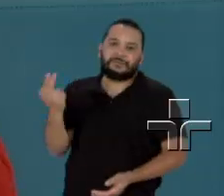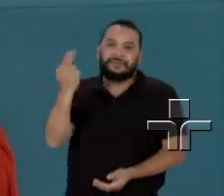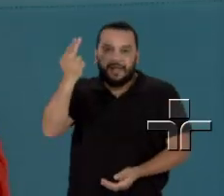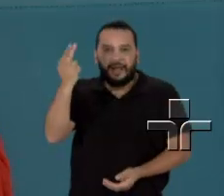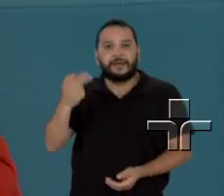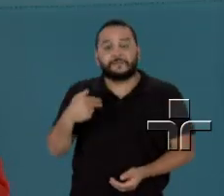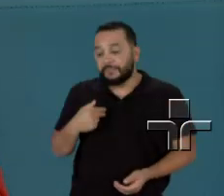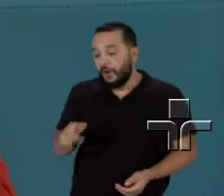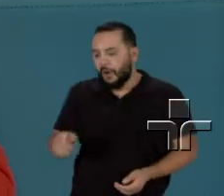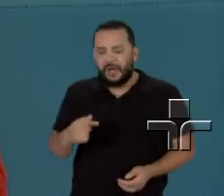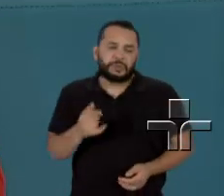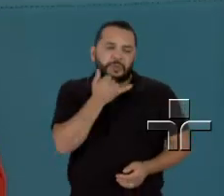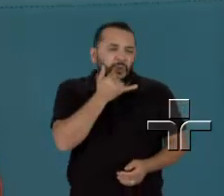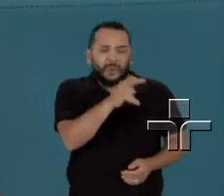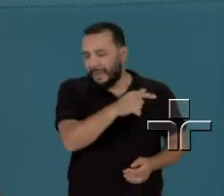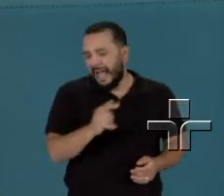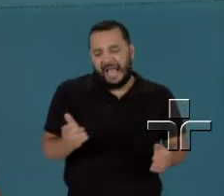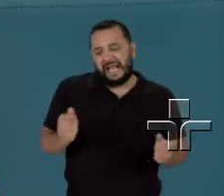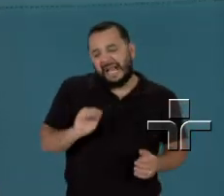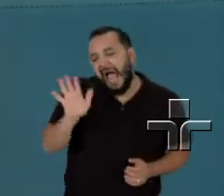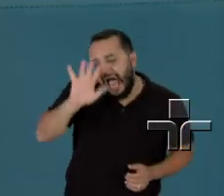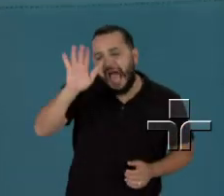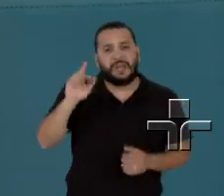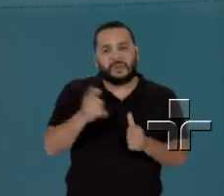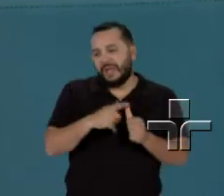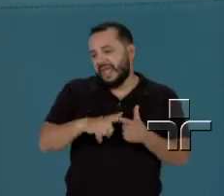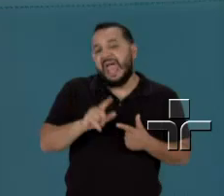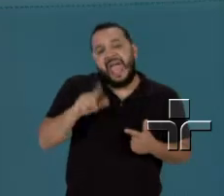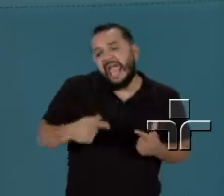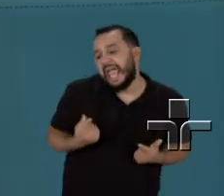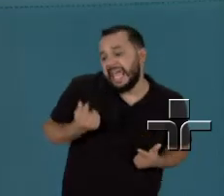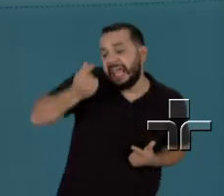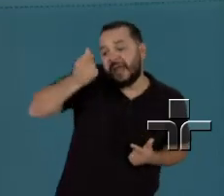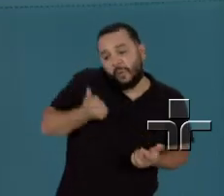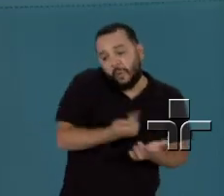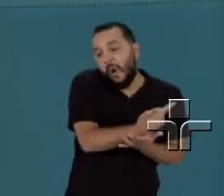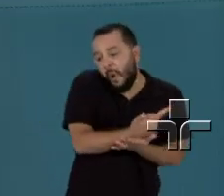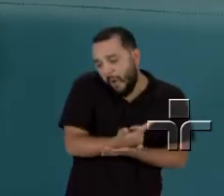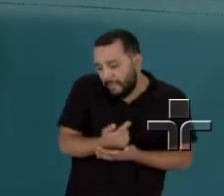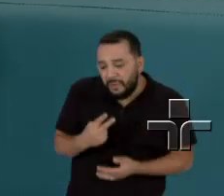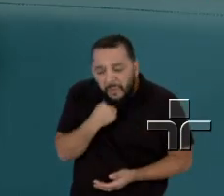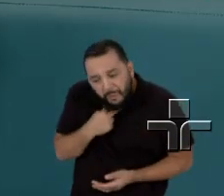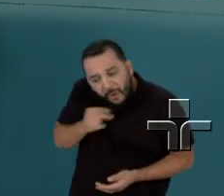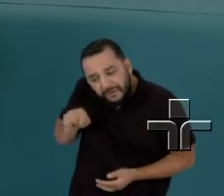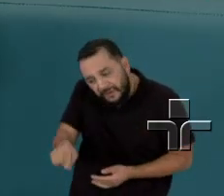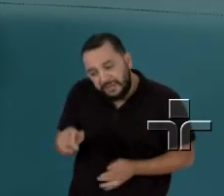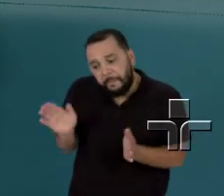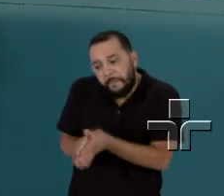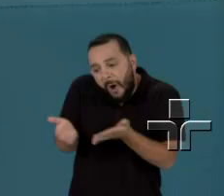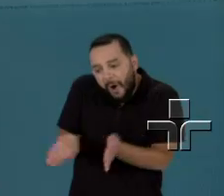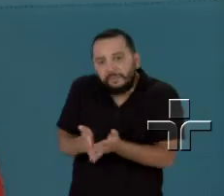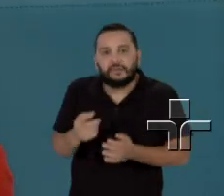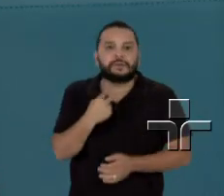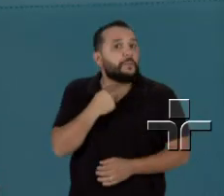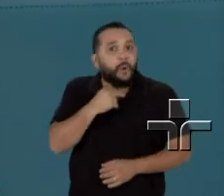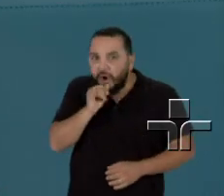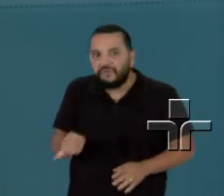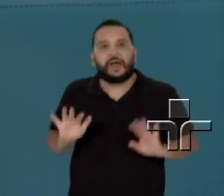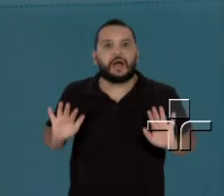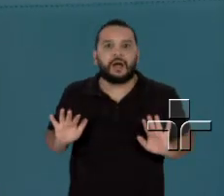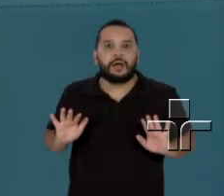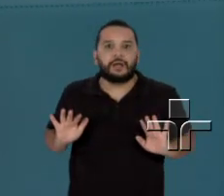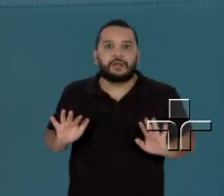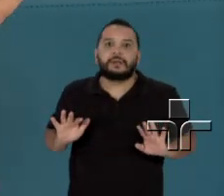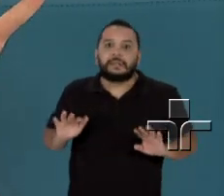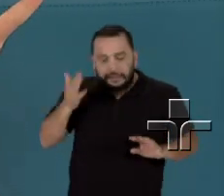ficar assim isso é pra nós isso é coisa de rico não é legal você passar isso para a criança porque ela vai ficando naquela situação